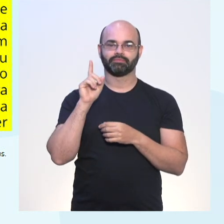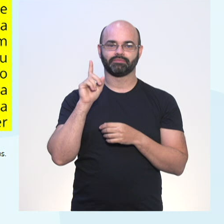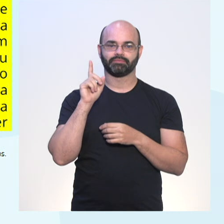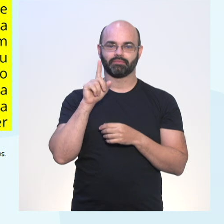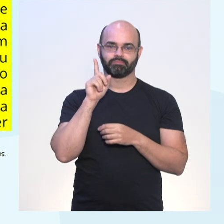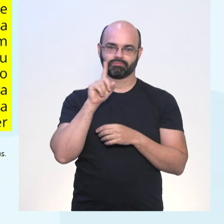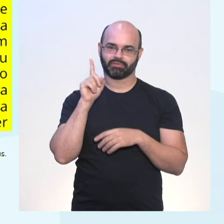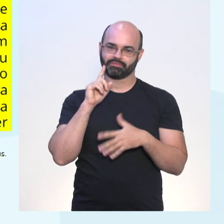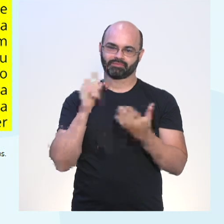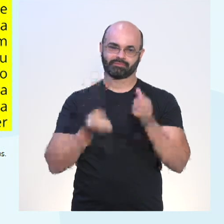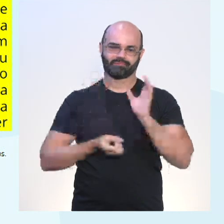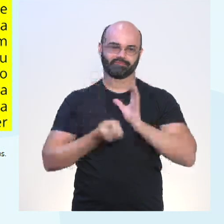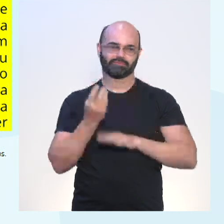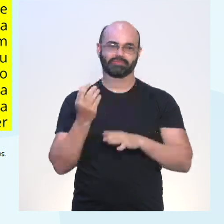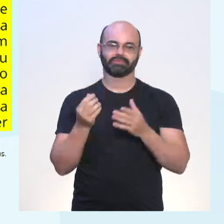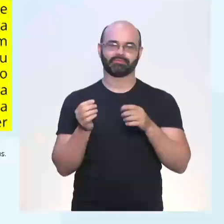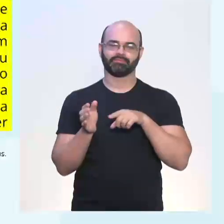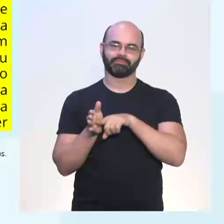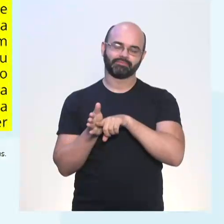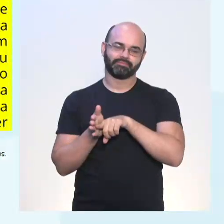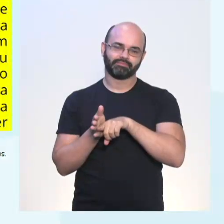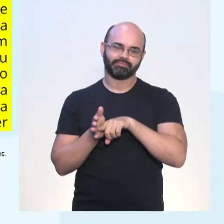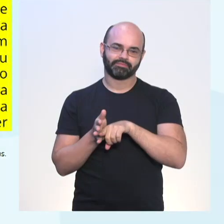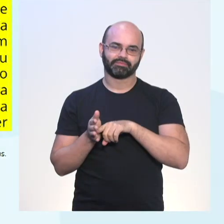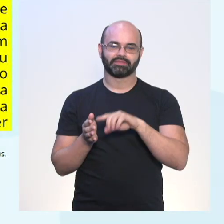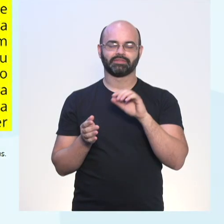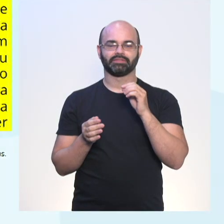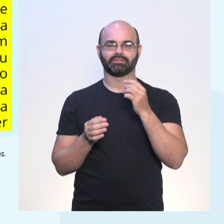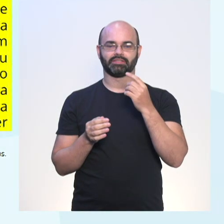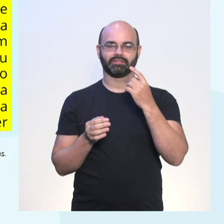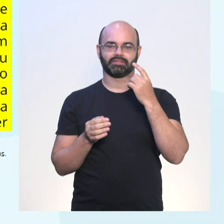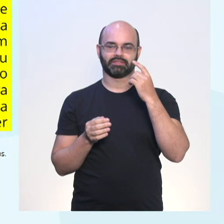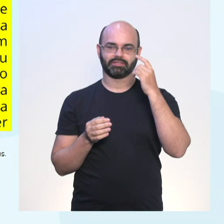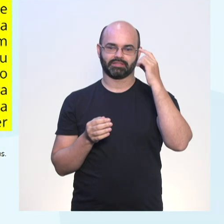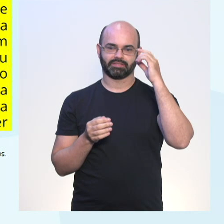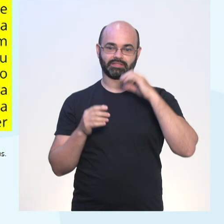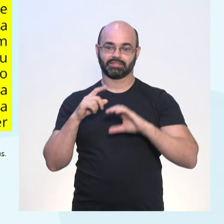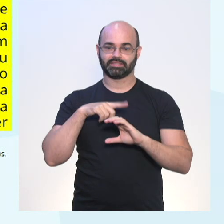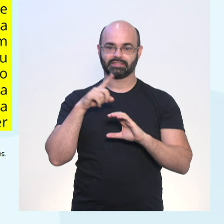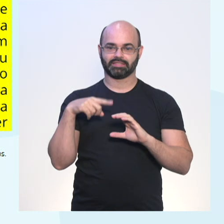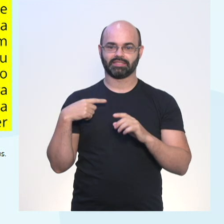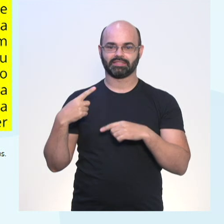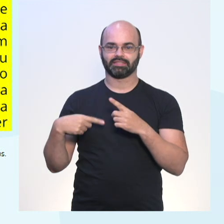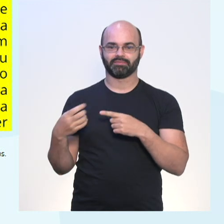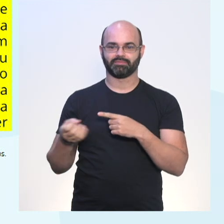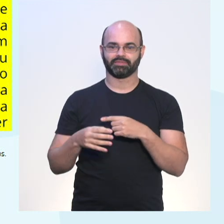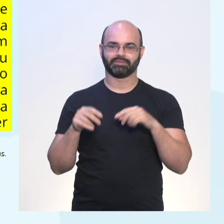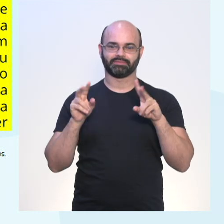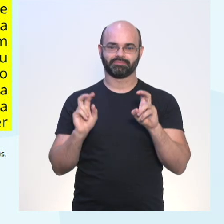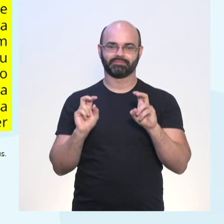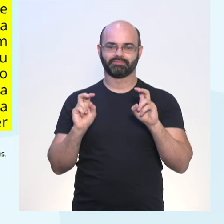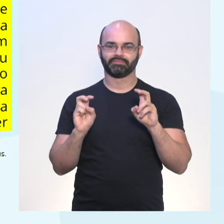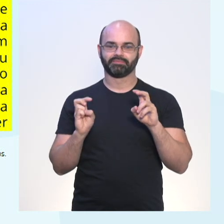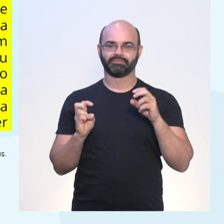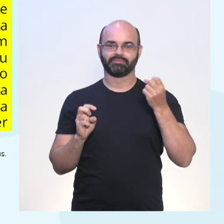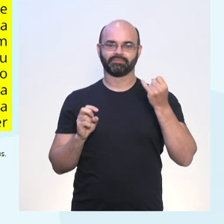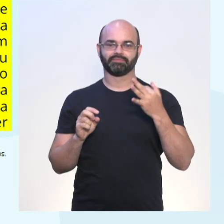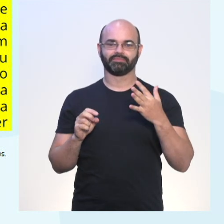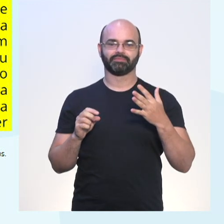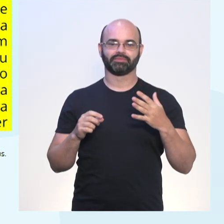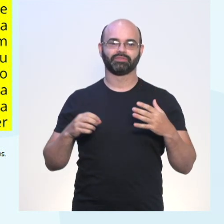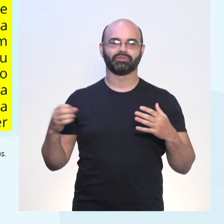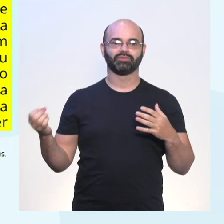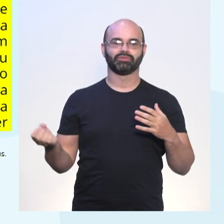O Bacon escreve aí a sua obra, que bom, até hoje é muito discutida, que é o Novum